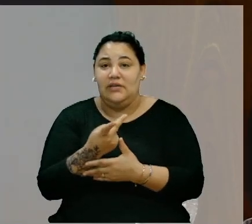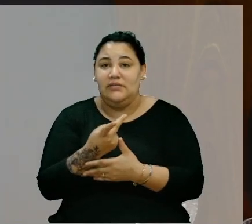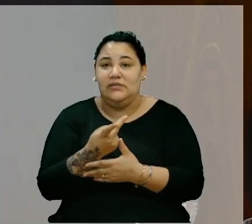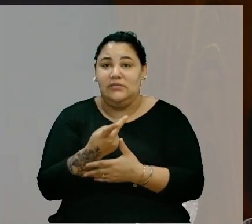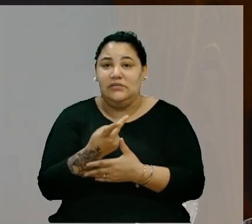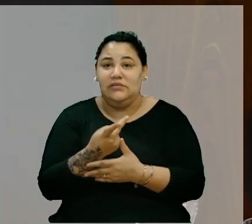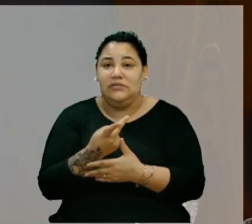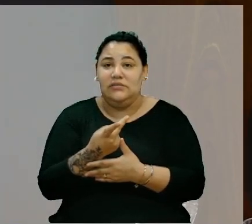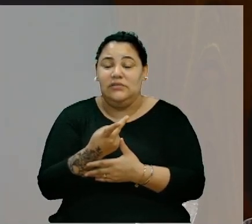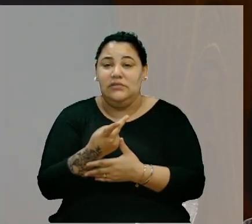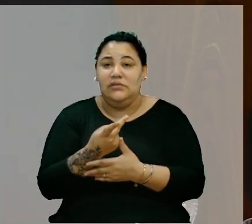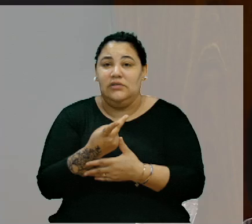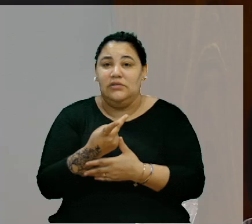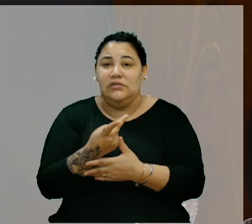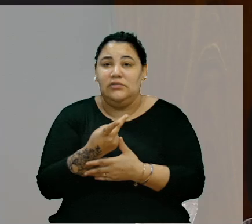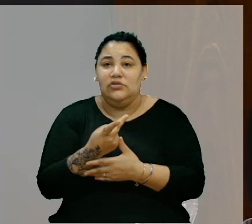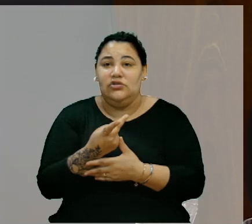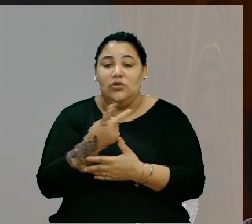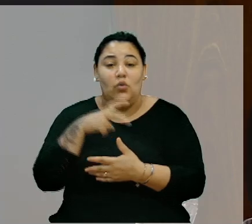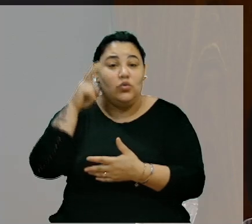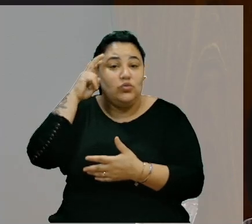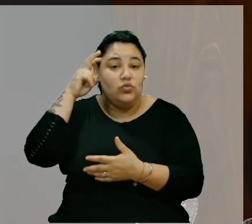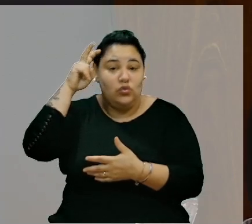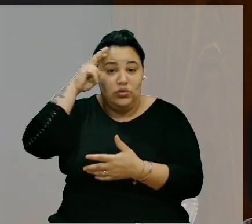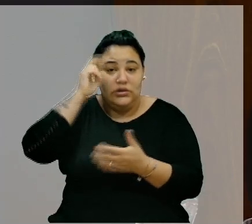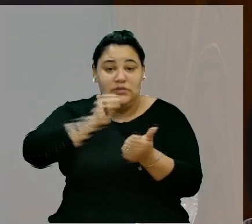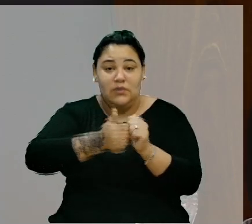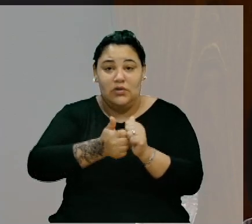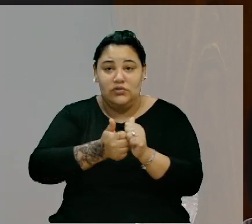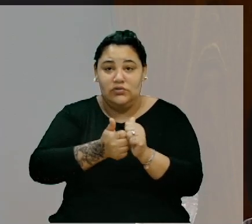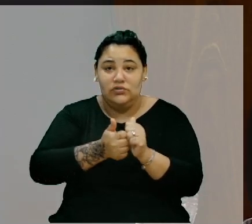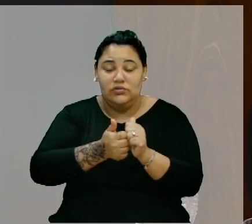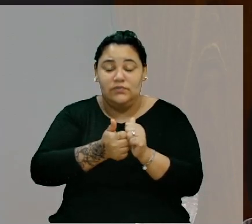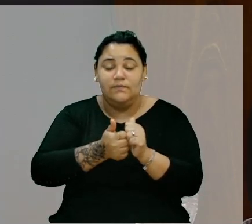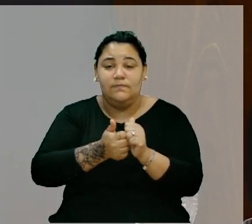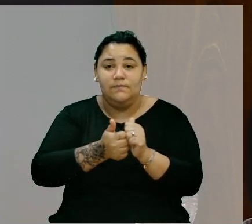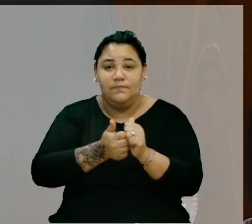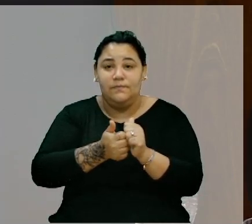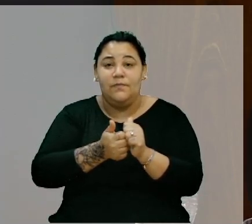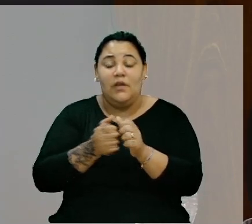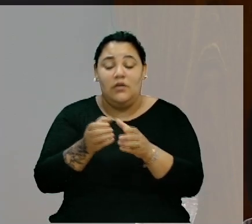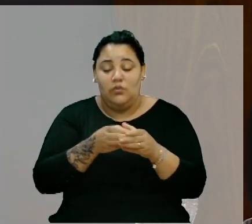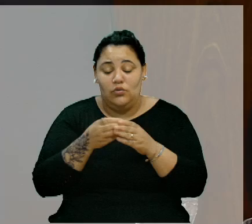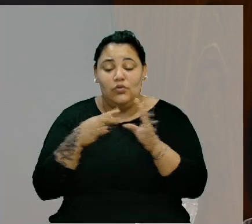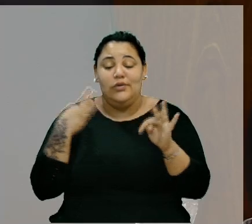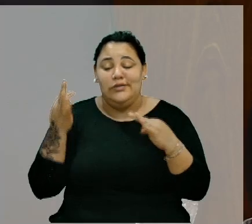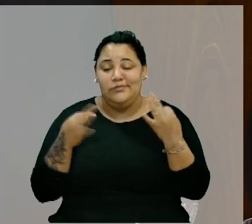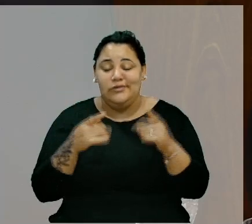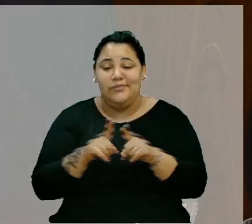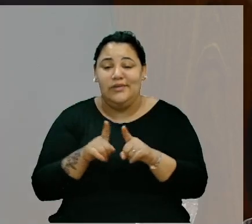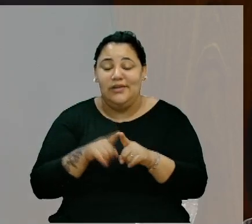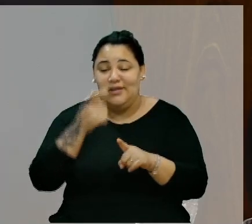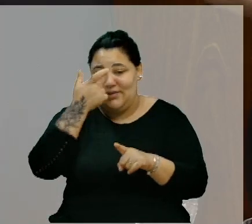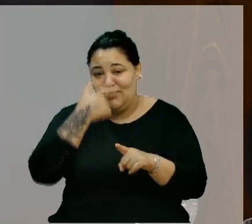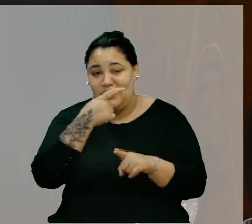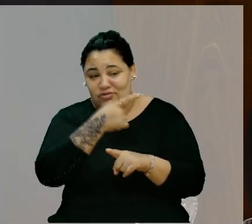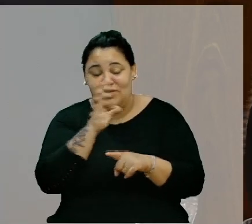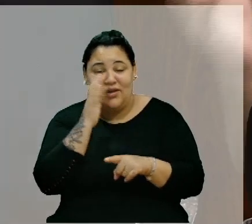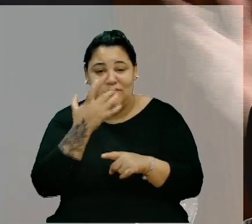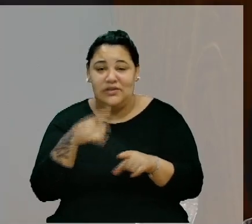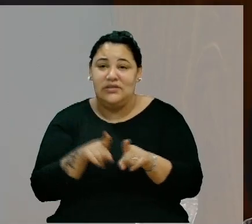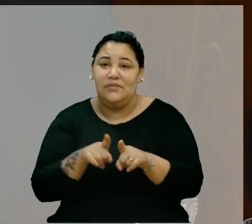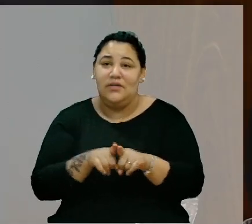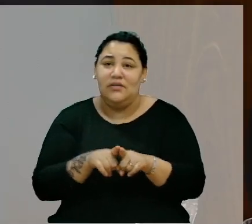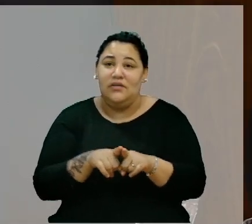cultura, esporte, lazer e turismo, que eu acho que é uma das que se inserem exatamente na mesma lógica, na medida que a comissão de